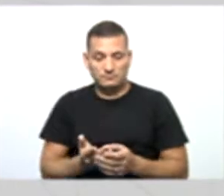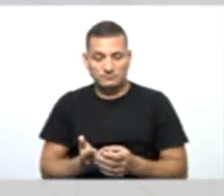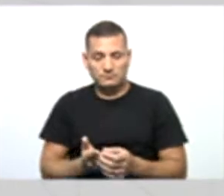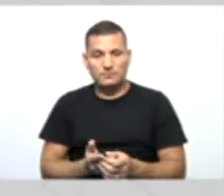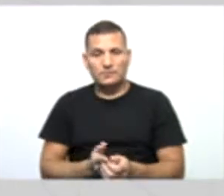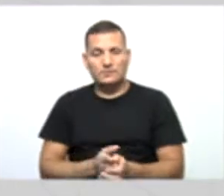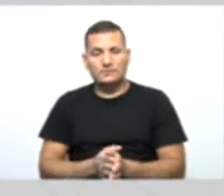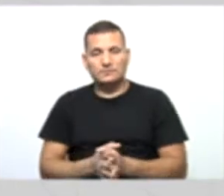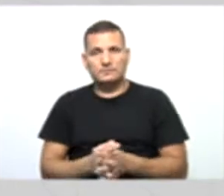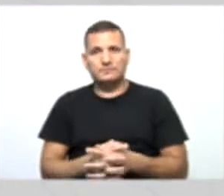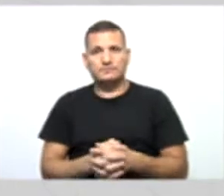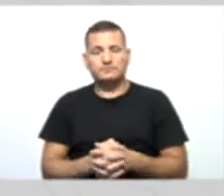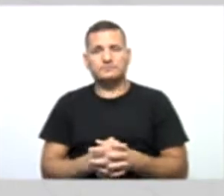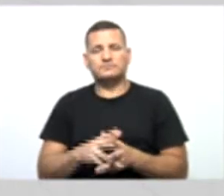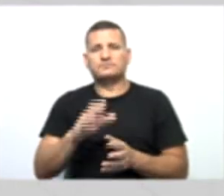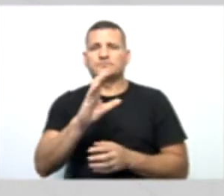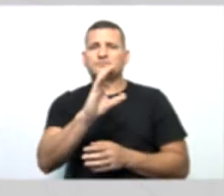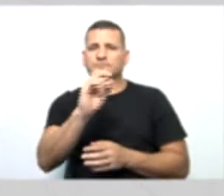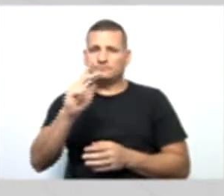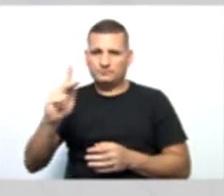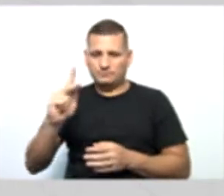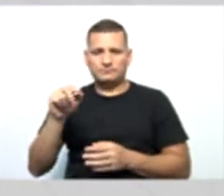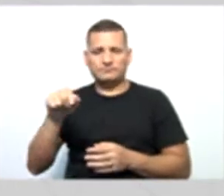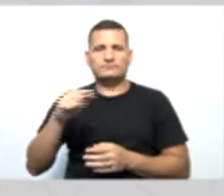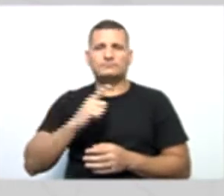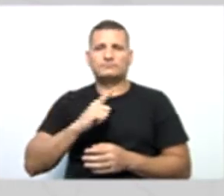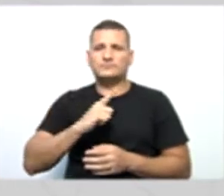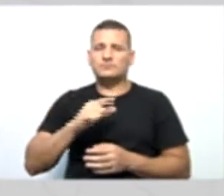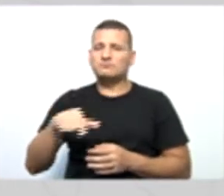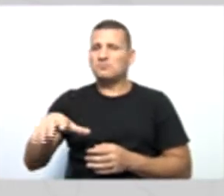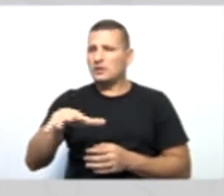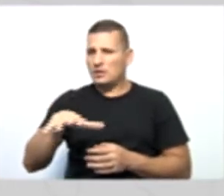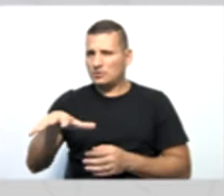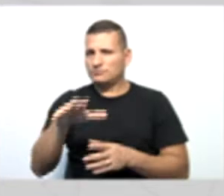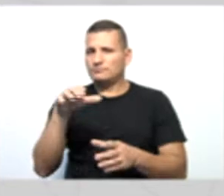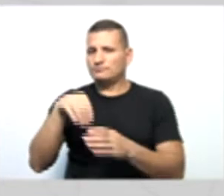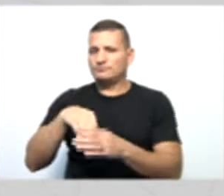ela está num ambiente. Elas estão